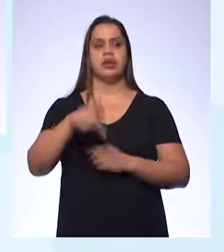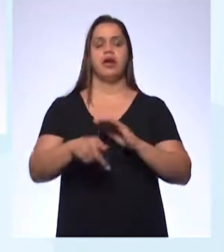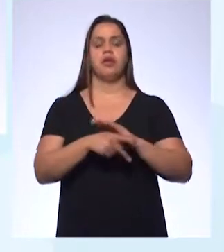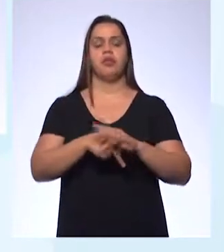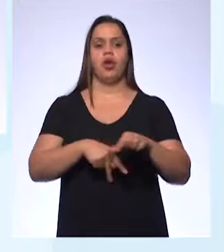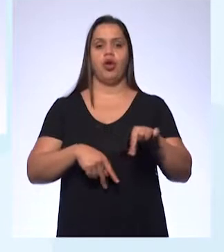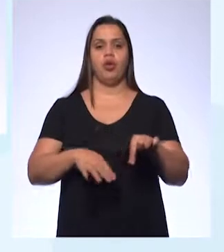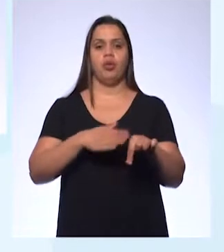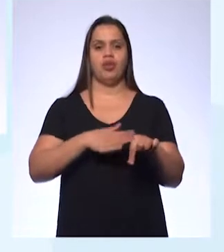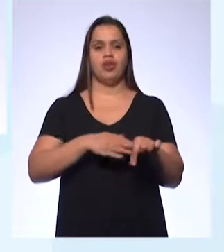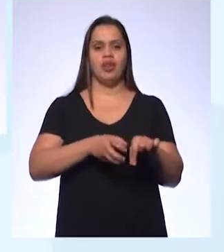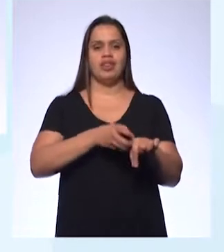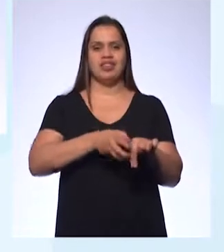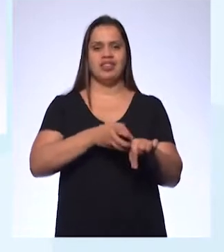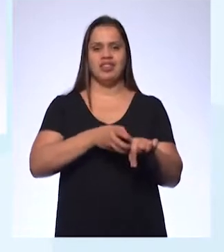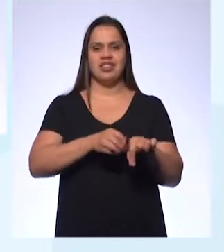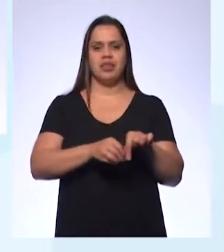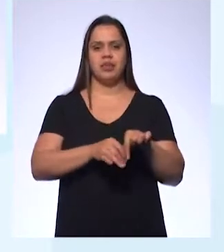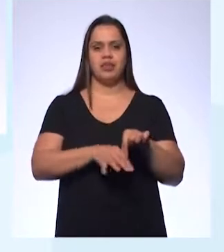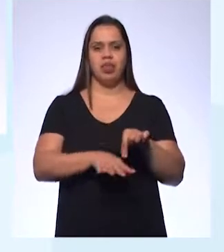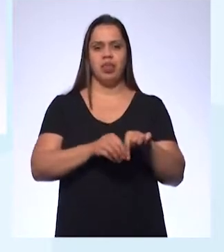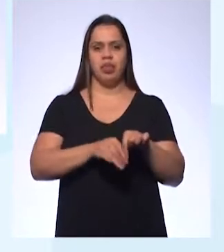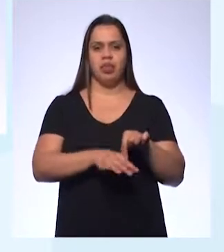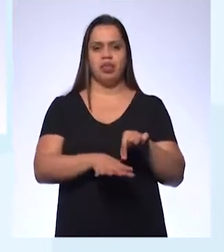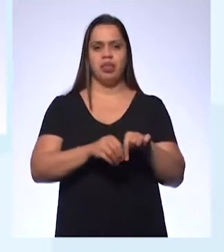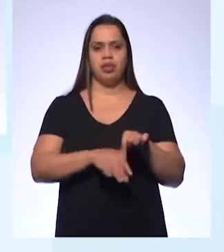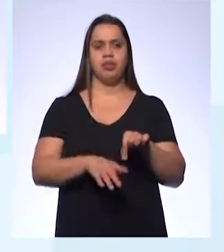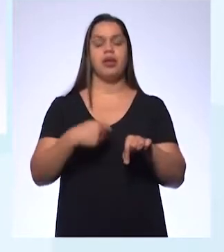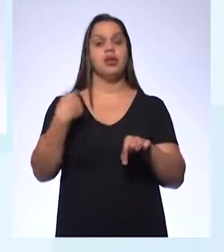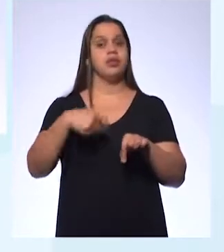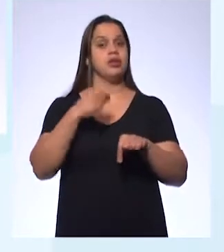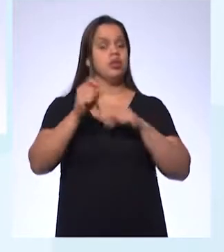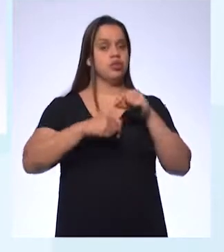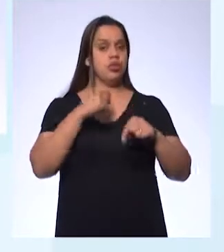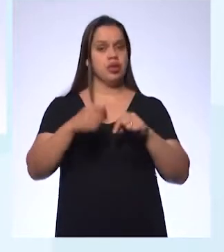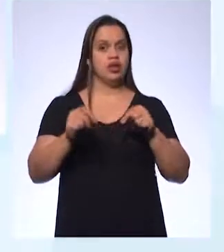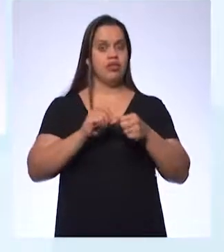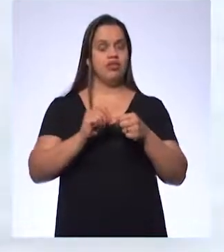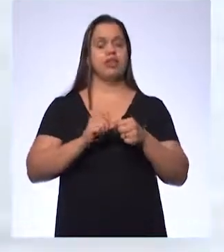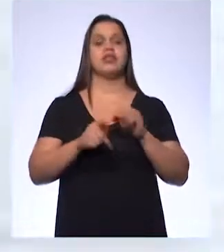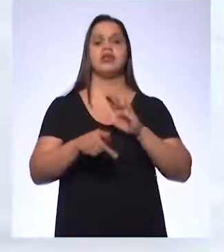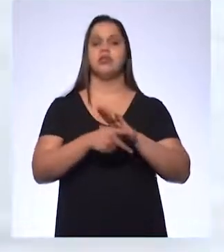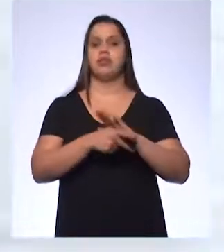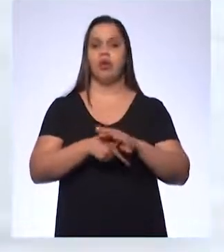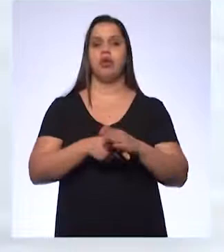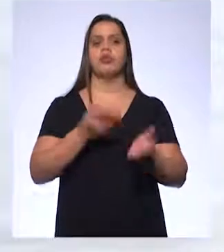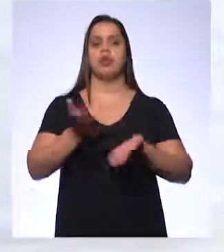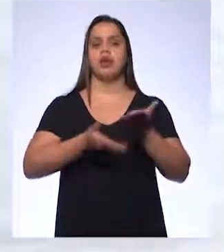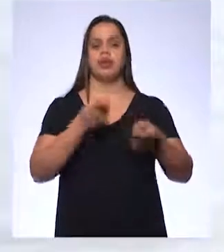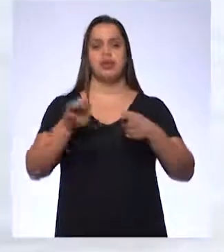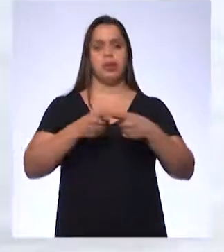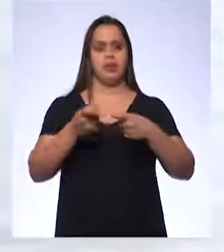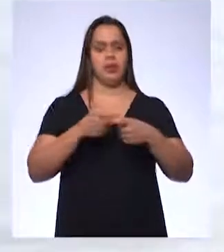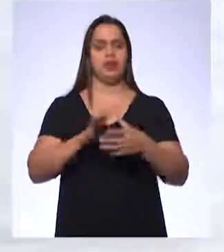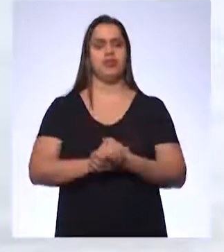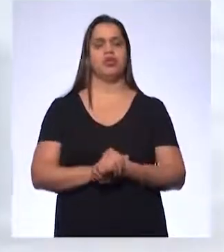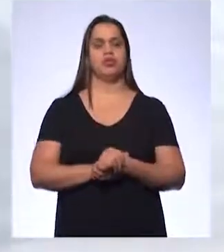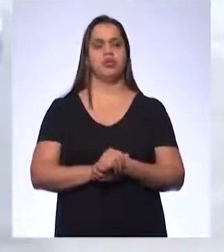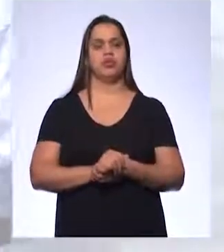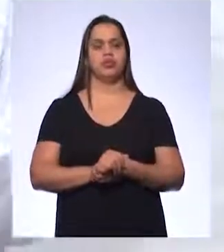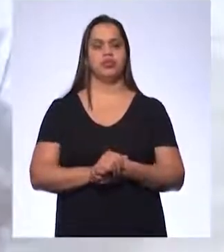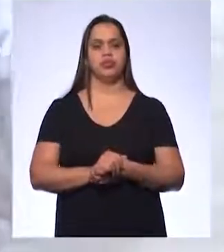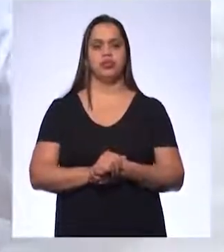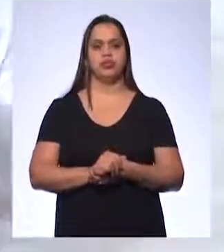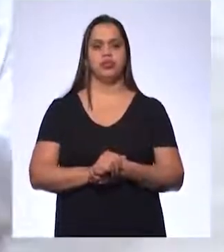uma irritação, corrimento, etc e tal, e precisa fazer tratamento médico, tá ok? Bom, então, ó,